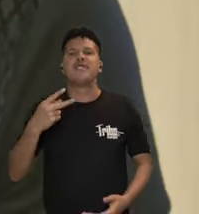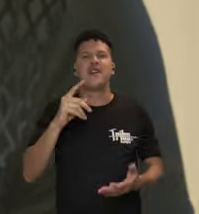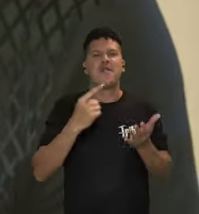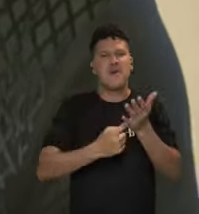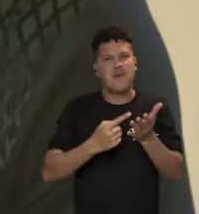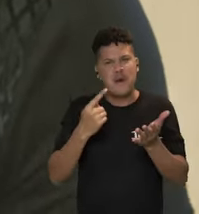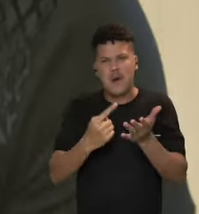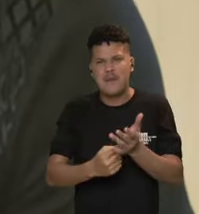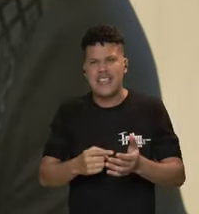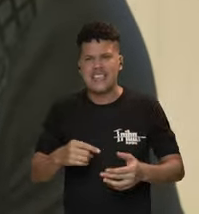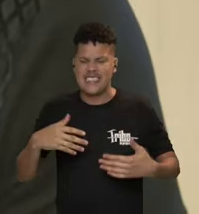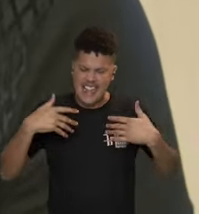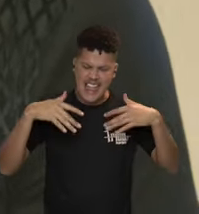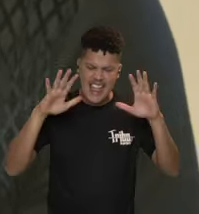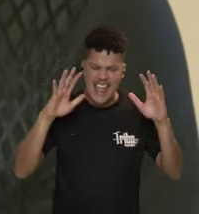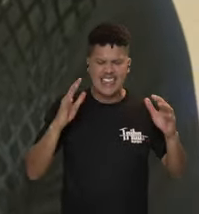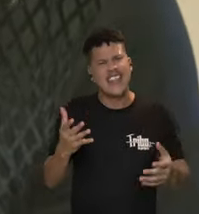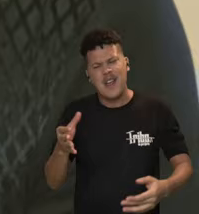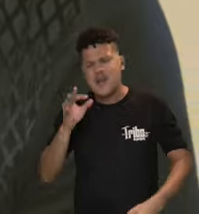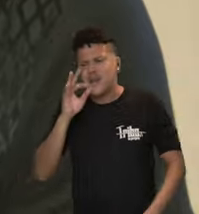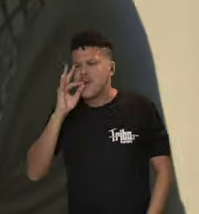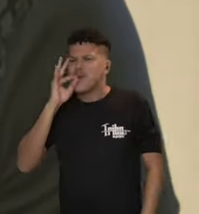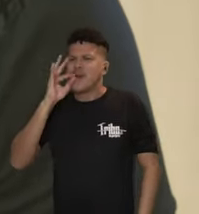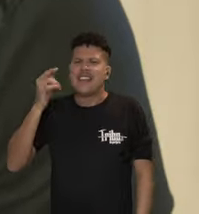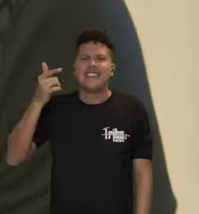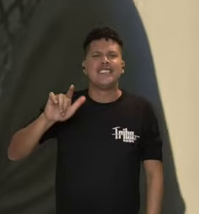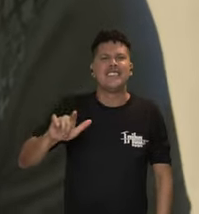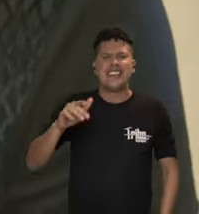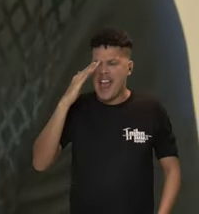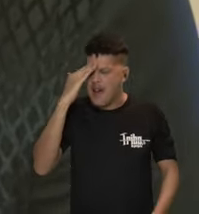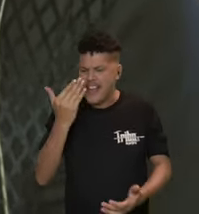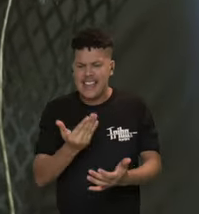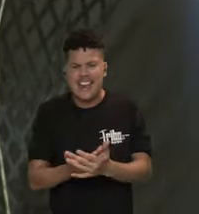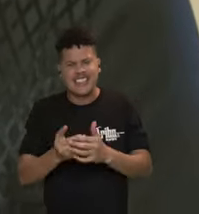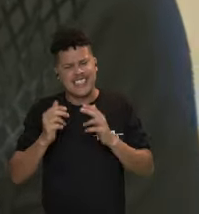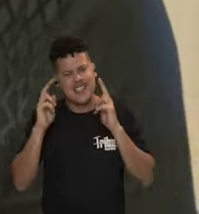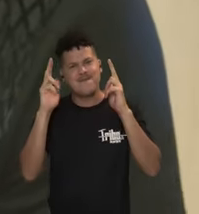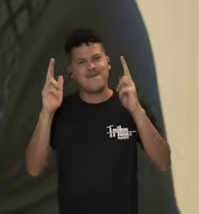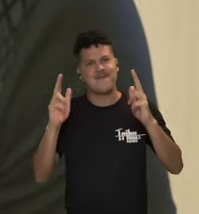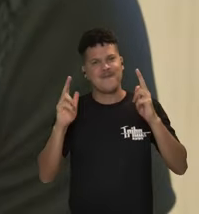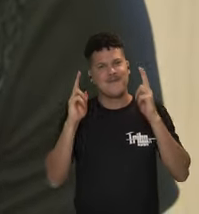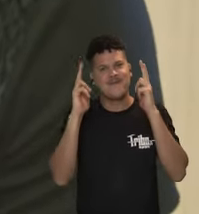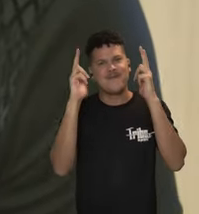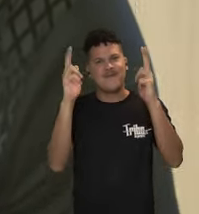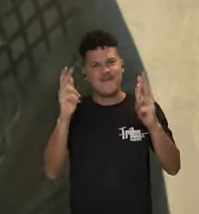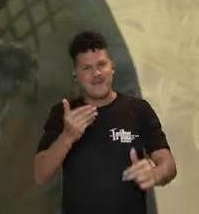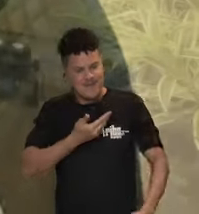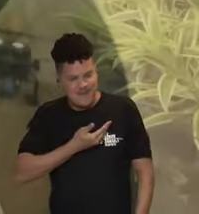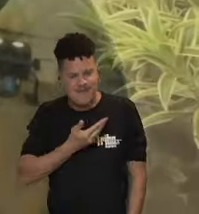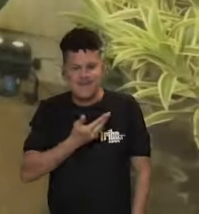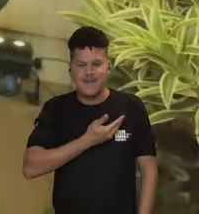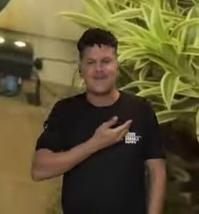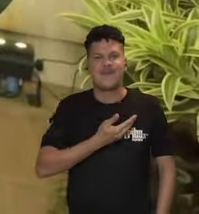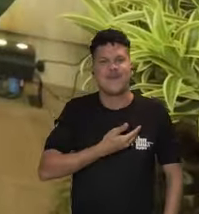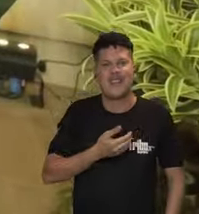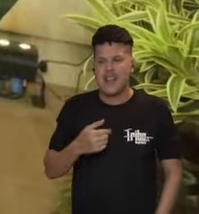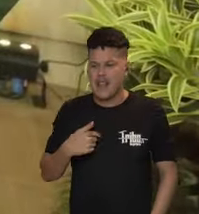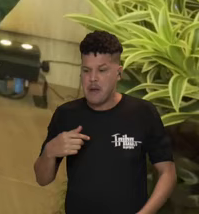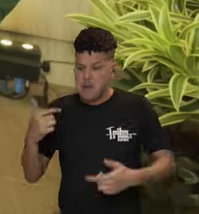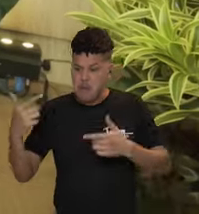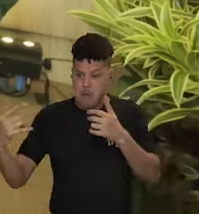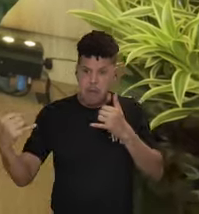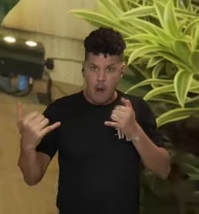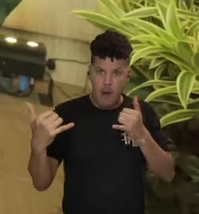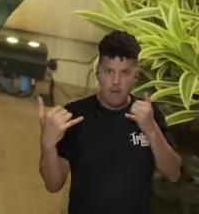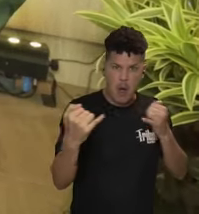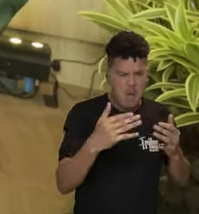lá, mas dá um dois. As conversas vêm depois, não acredita, curte aí, tipo assim, moleque, mas de potoca por potoca,